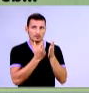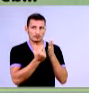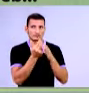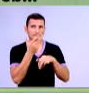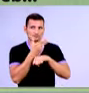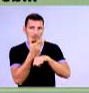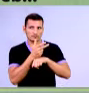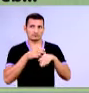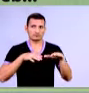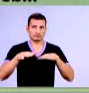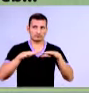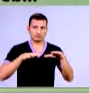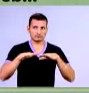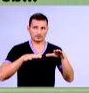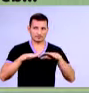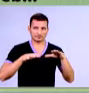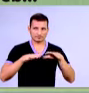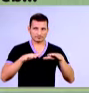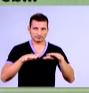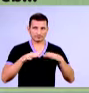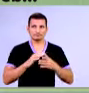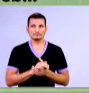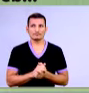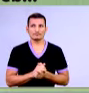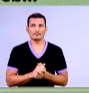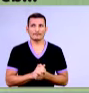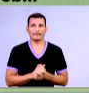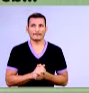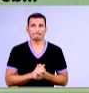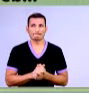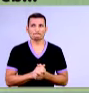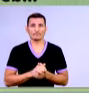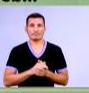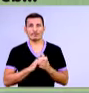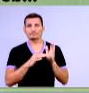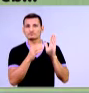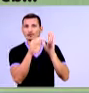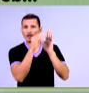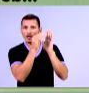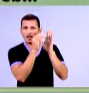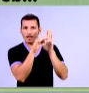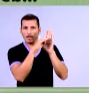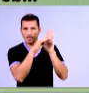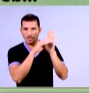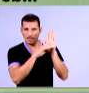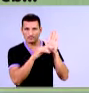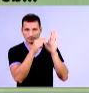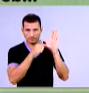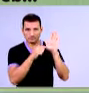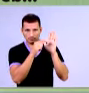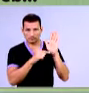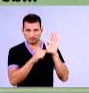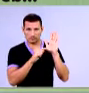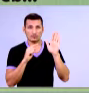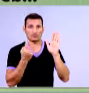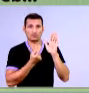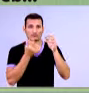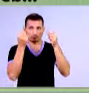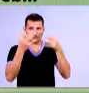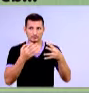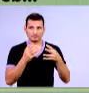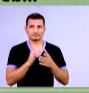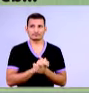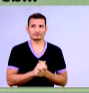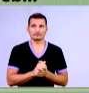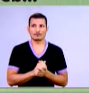o vídeo e a animação. Então, esses recursos nós abordaremos. A ideia é que nós consigamos manipular de